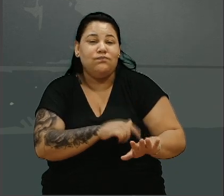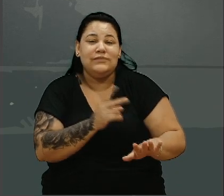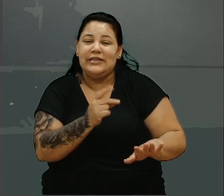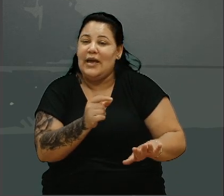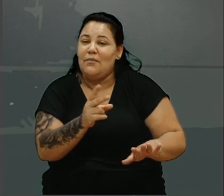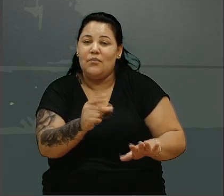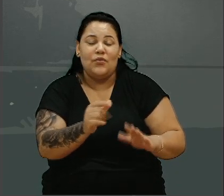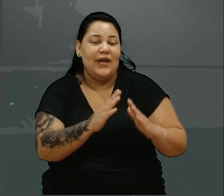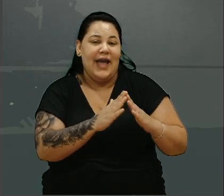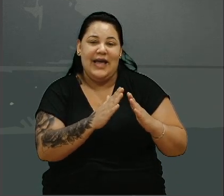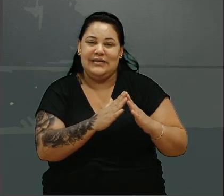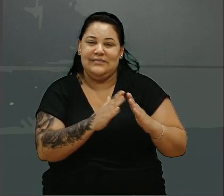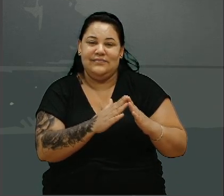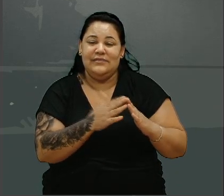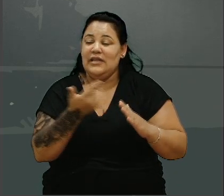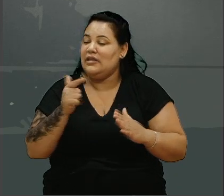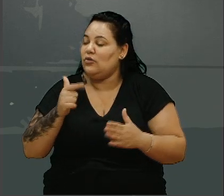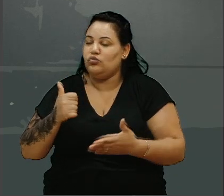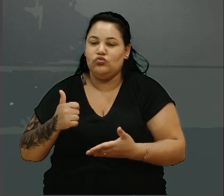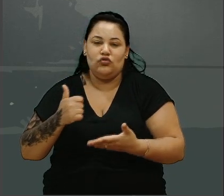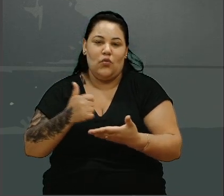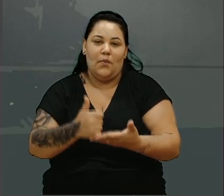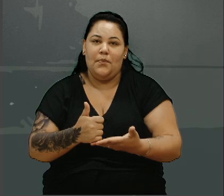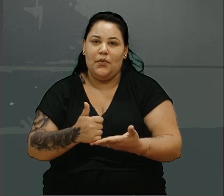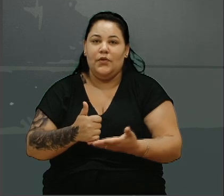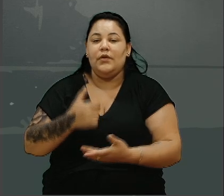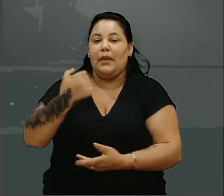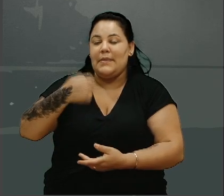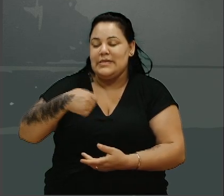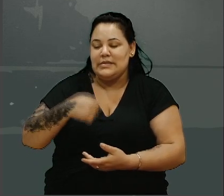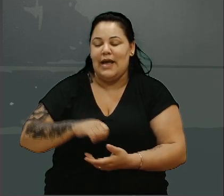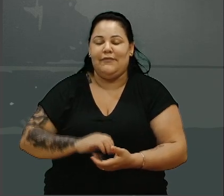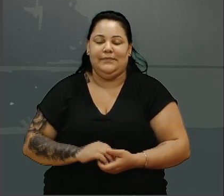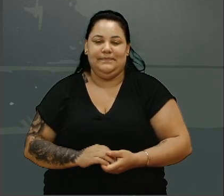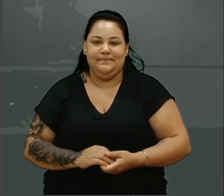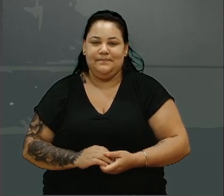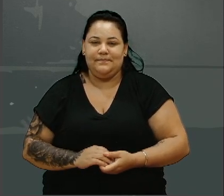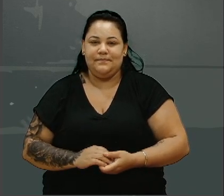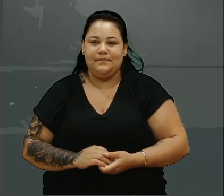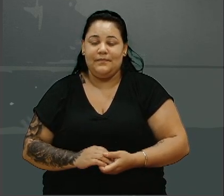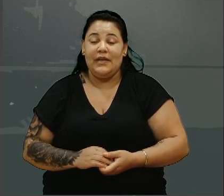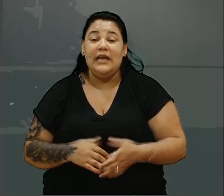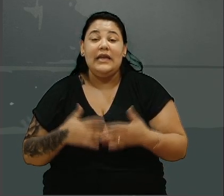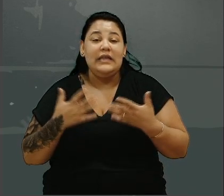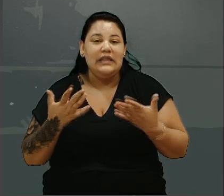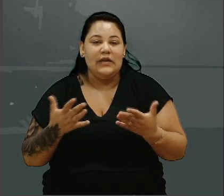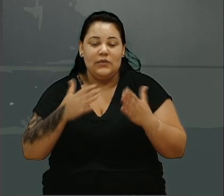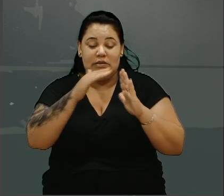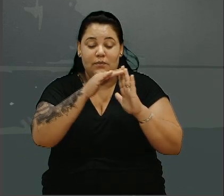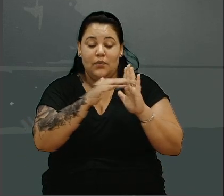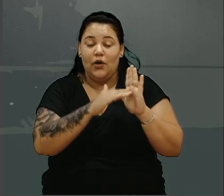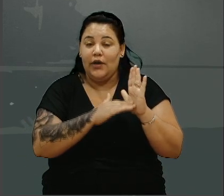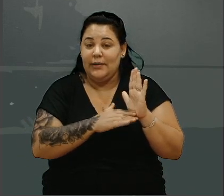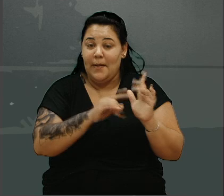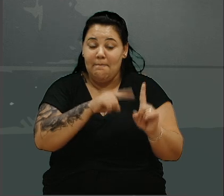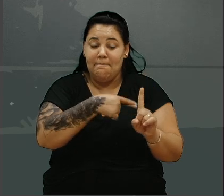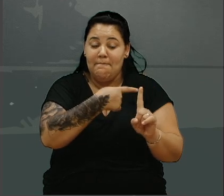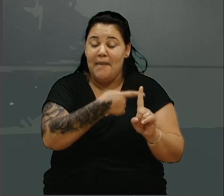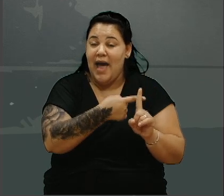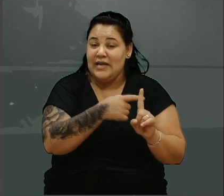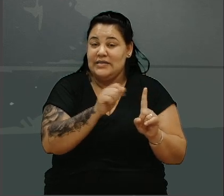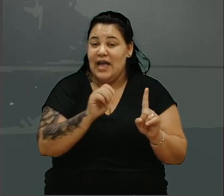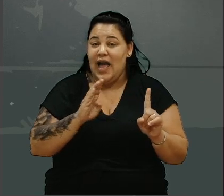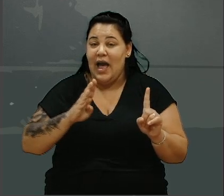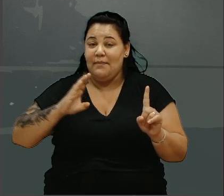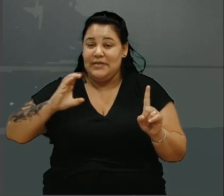e que não tinham o apoio que eles precisavam. Então, o programa Mais Alfa, ele vem